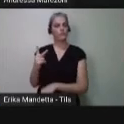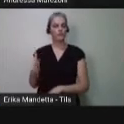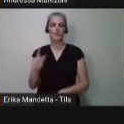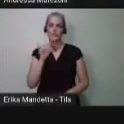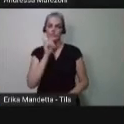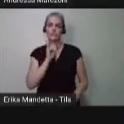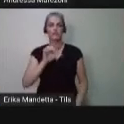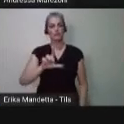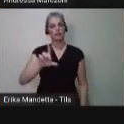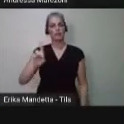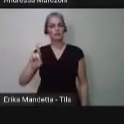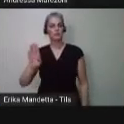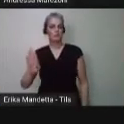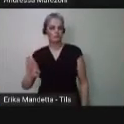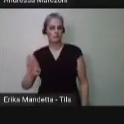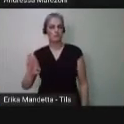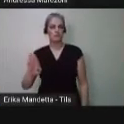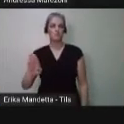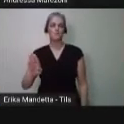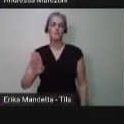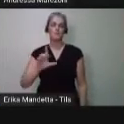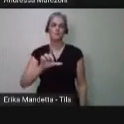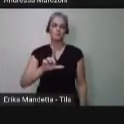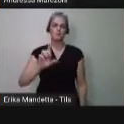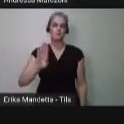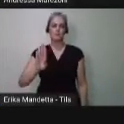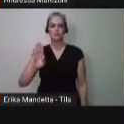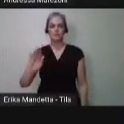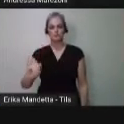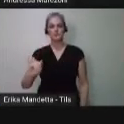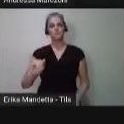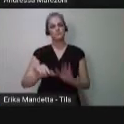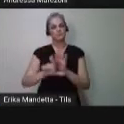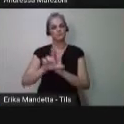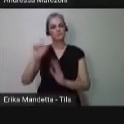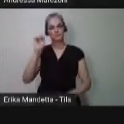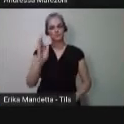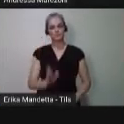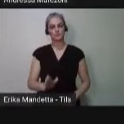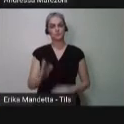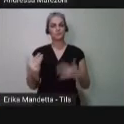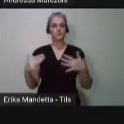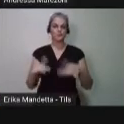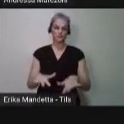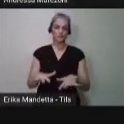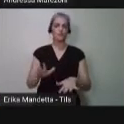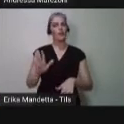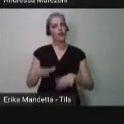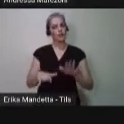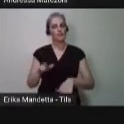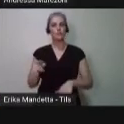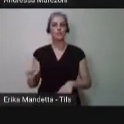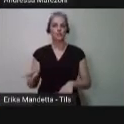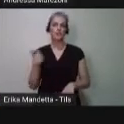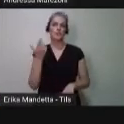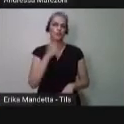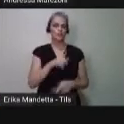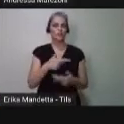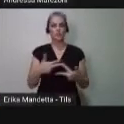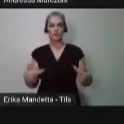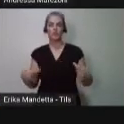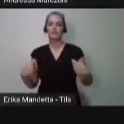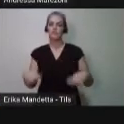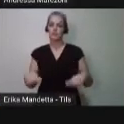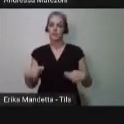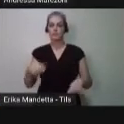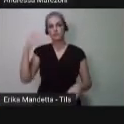de Inclusão e muitas vezes, para que a pessoa tenha algum benefício, ela precisa provar por meio de um laudo